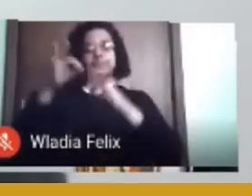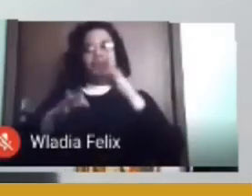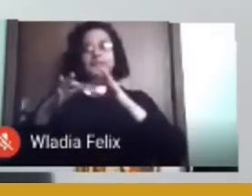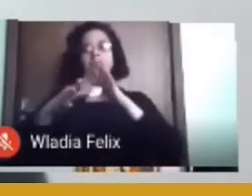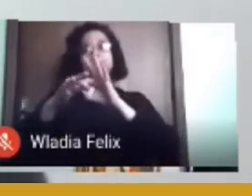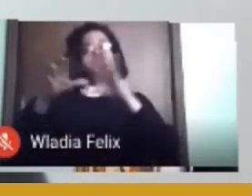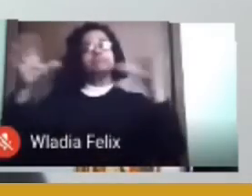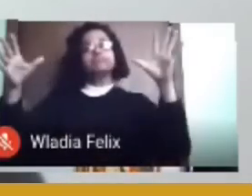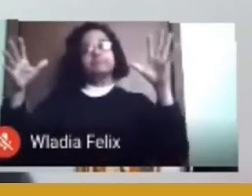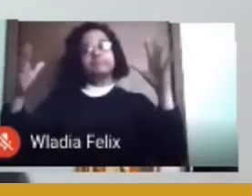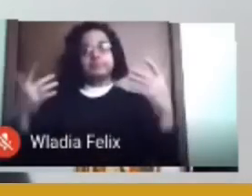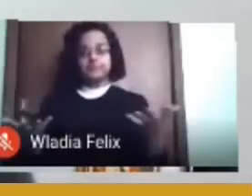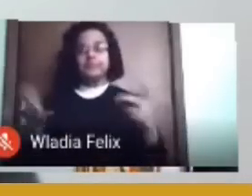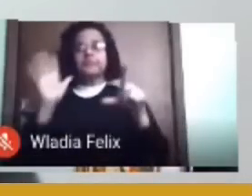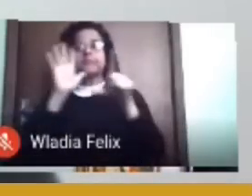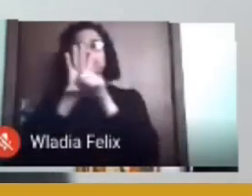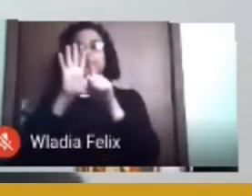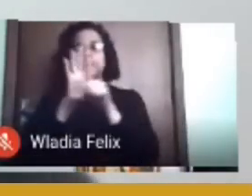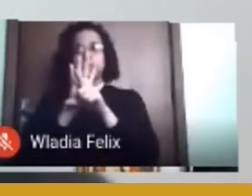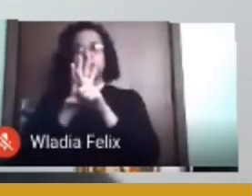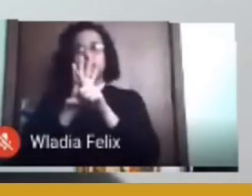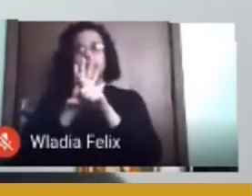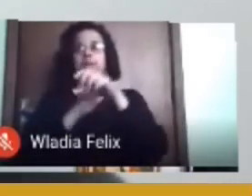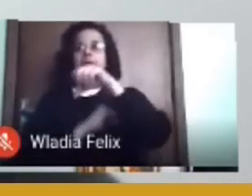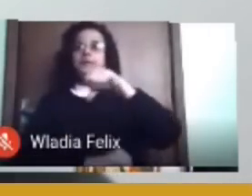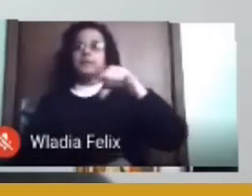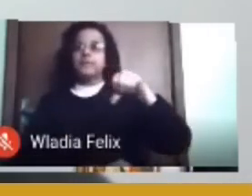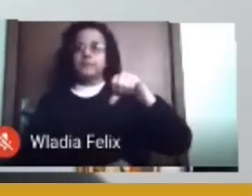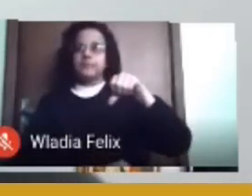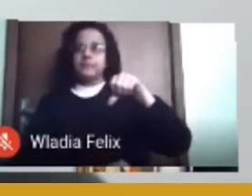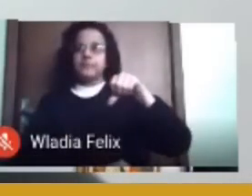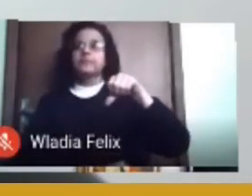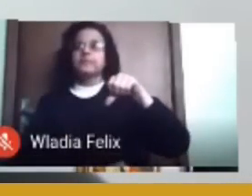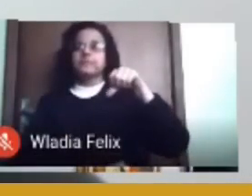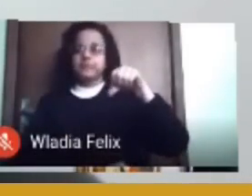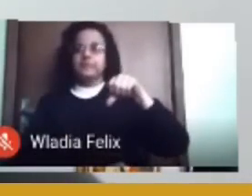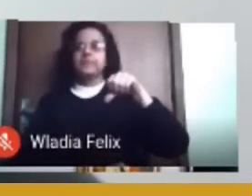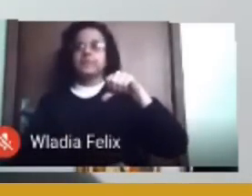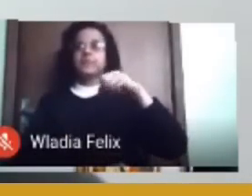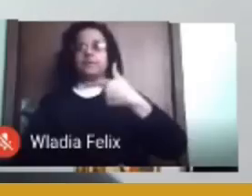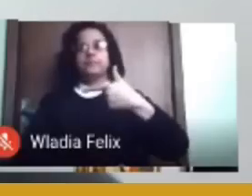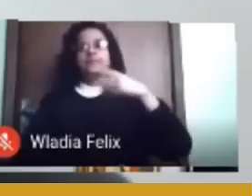maio. E, por fim, eu deixo para vocês o meu e-mail, tá?